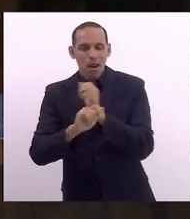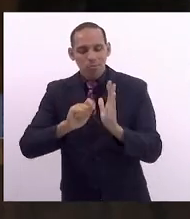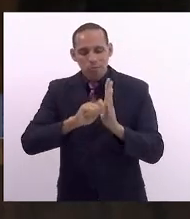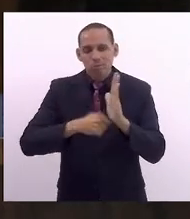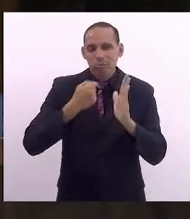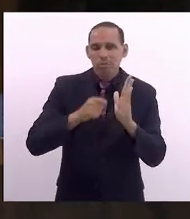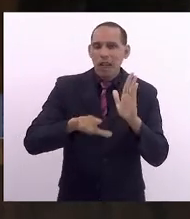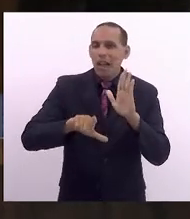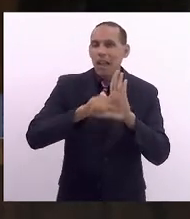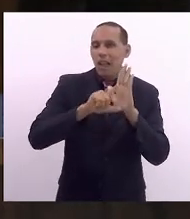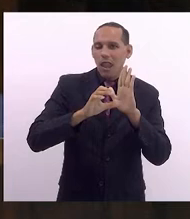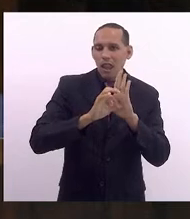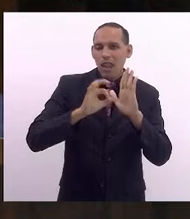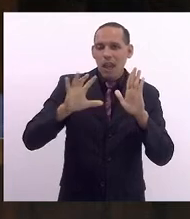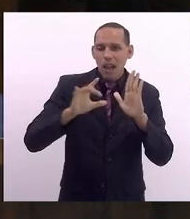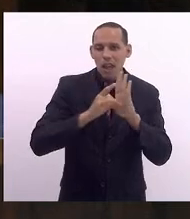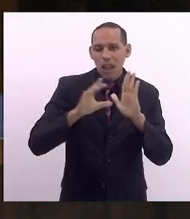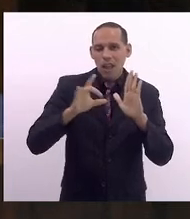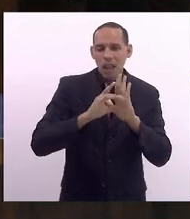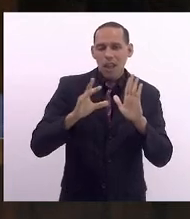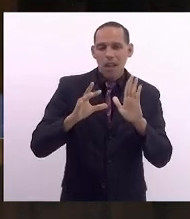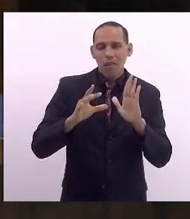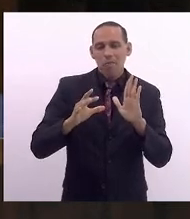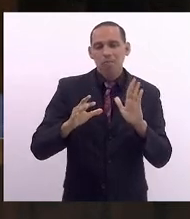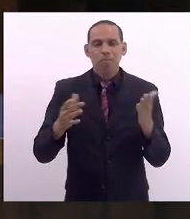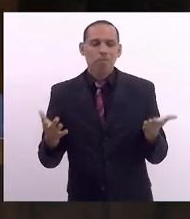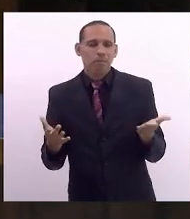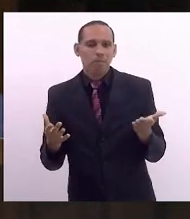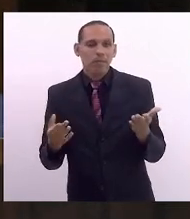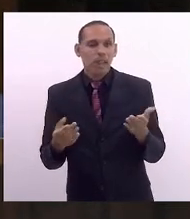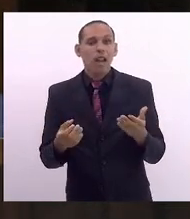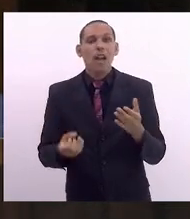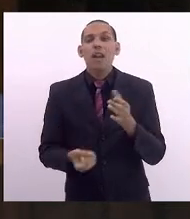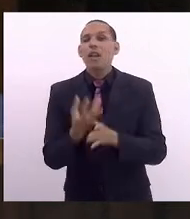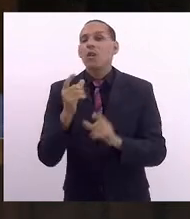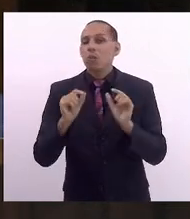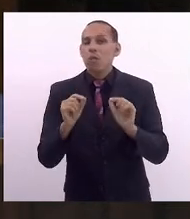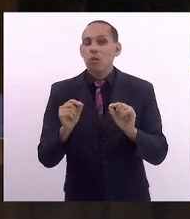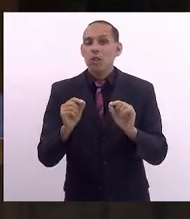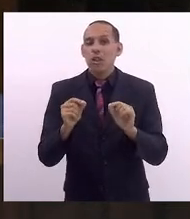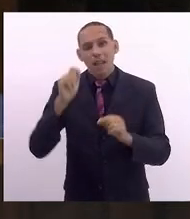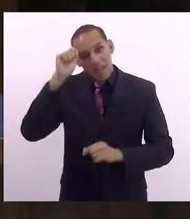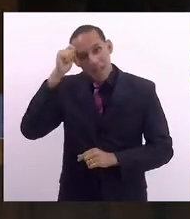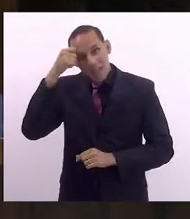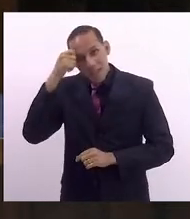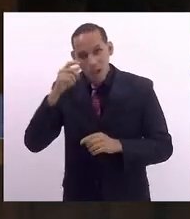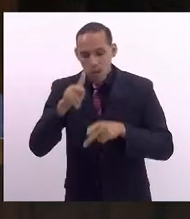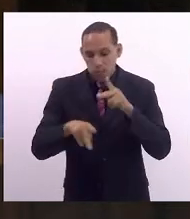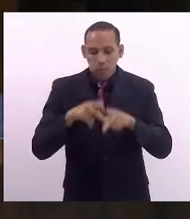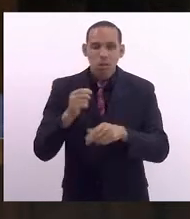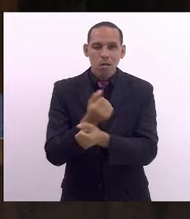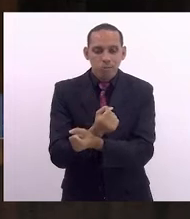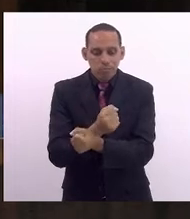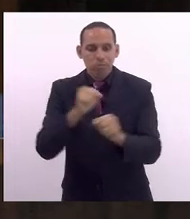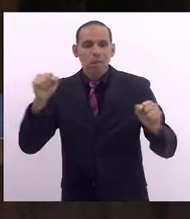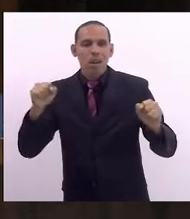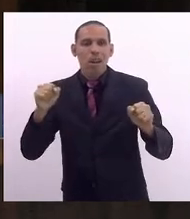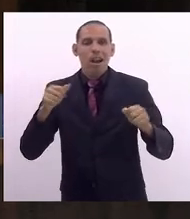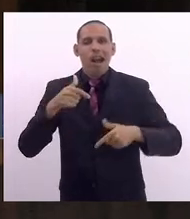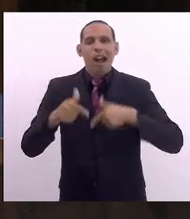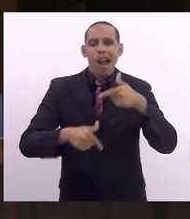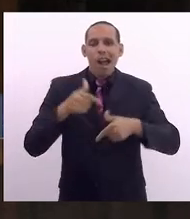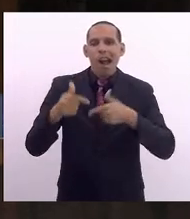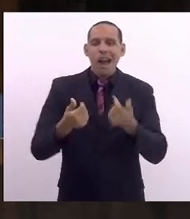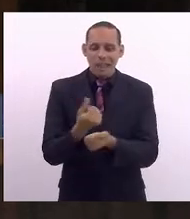né, Lei Áurea, que construiu a partir daquele momento a libertação do povo negro e que não havia mais trabalho escravo no